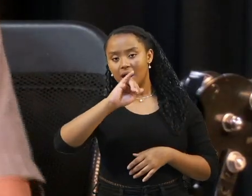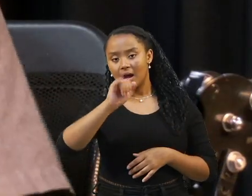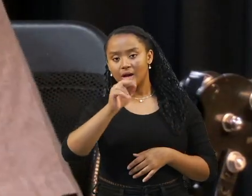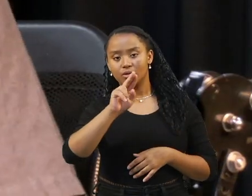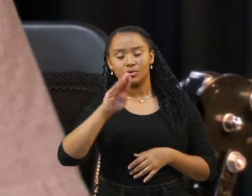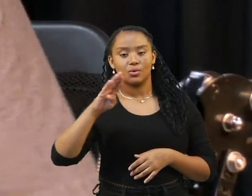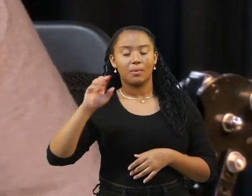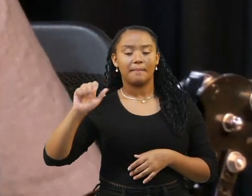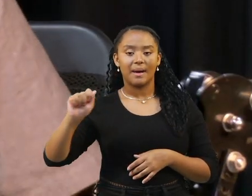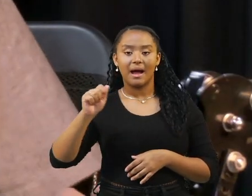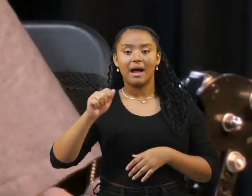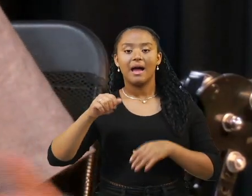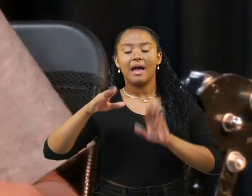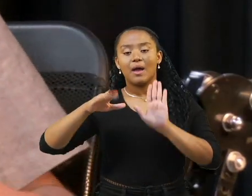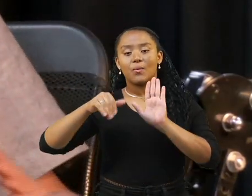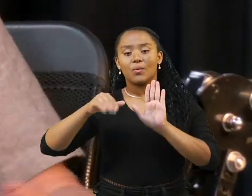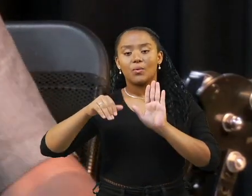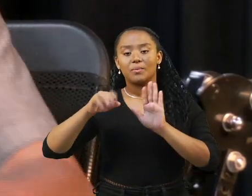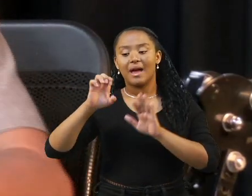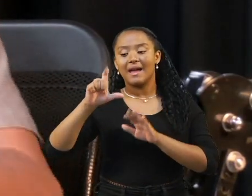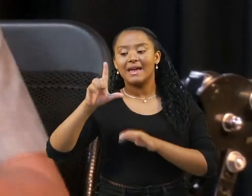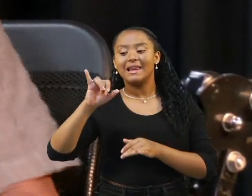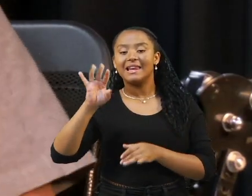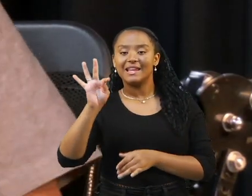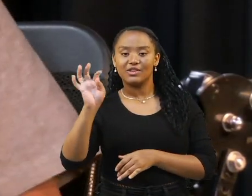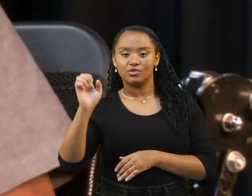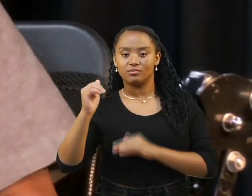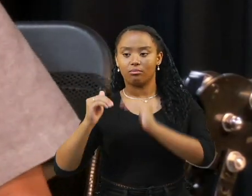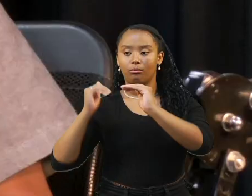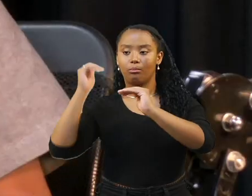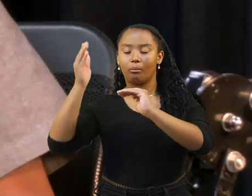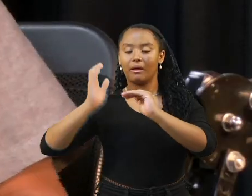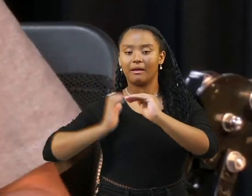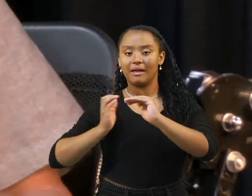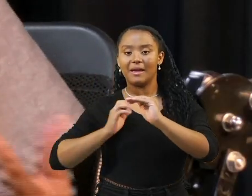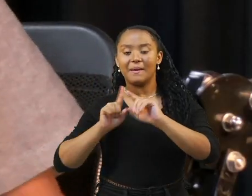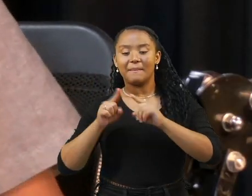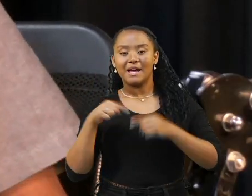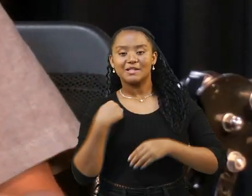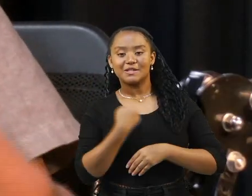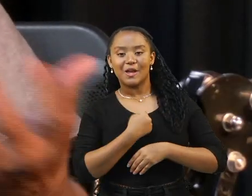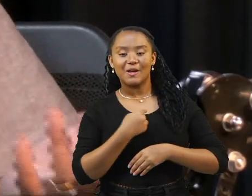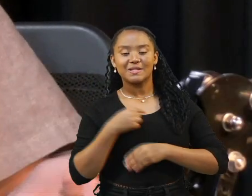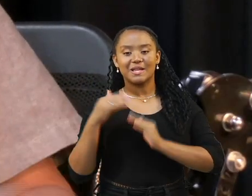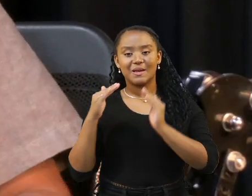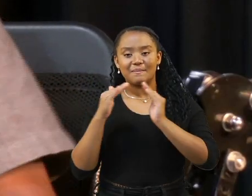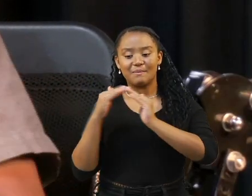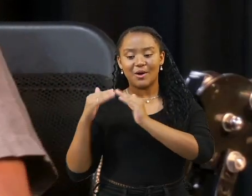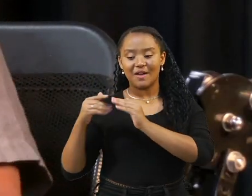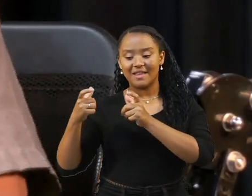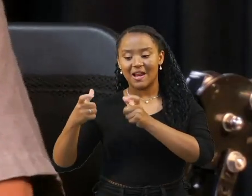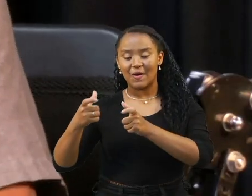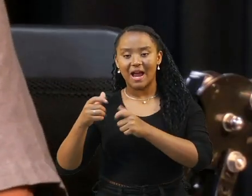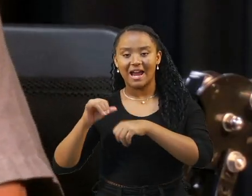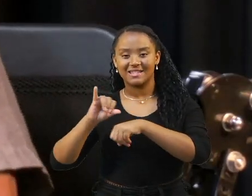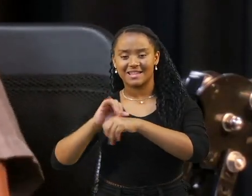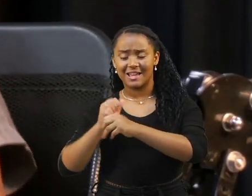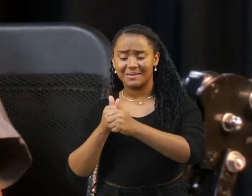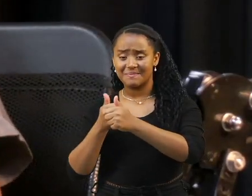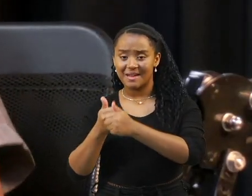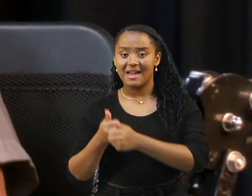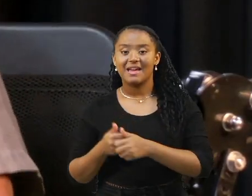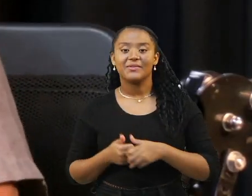mais da elite. E nós, assim, que a gente morava por ali e tal, que a gente não tinha tanta condição, vamos dizer